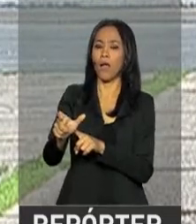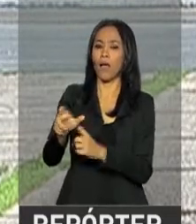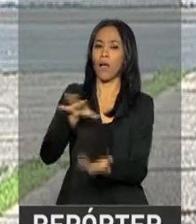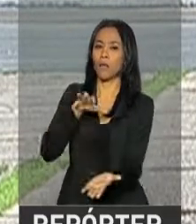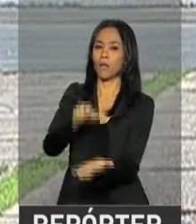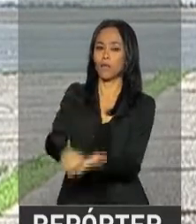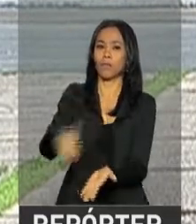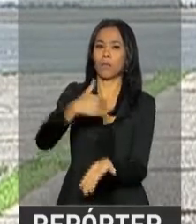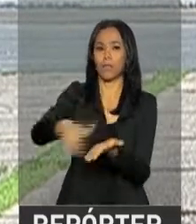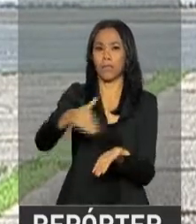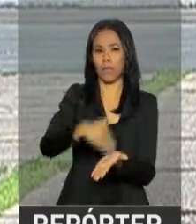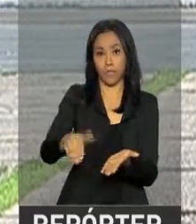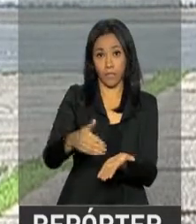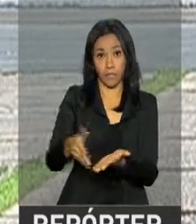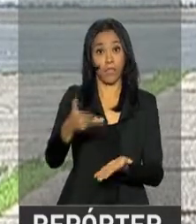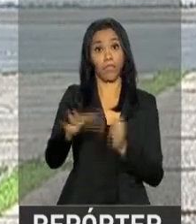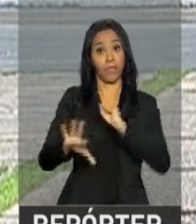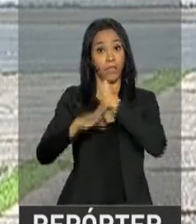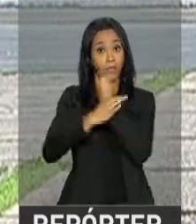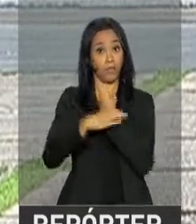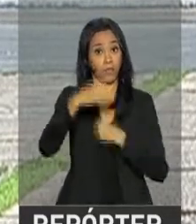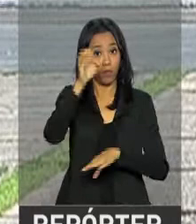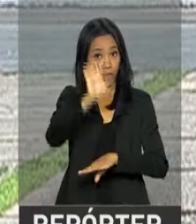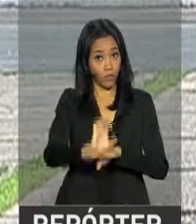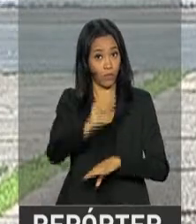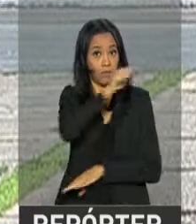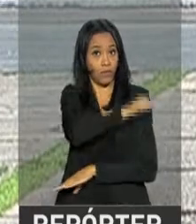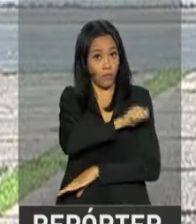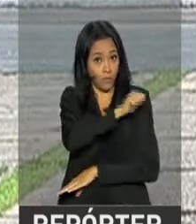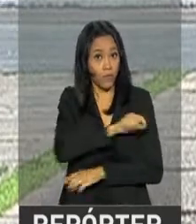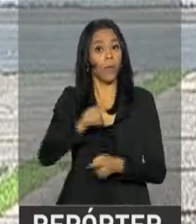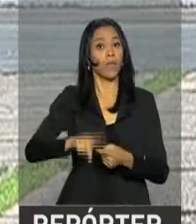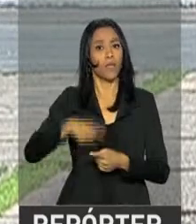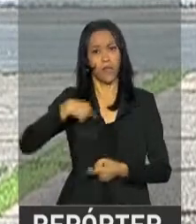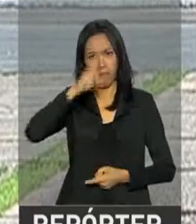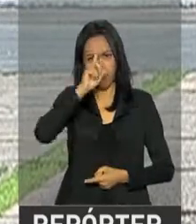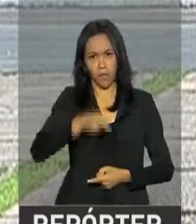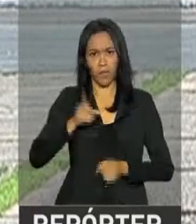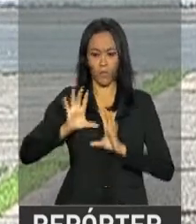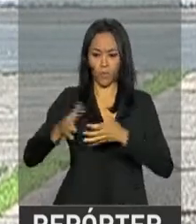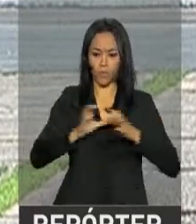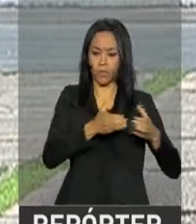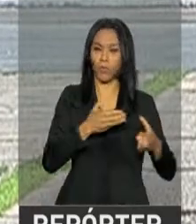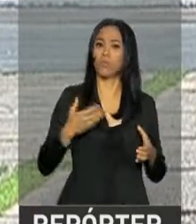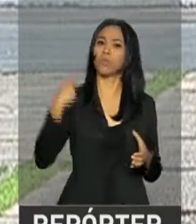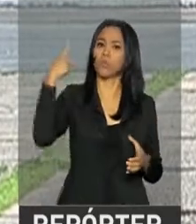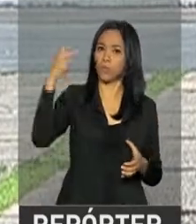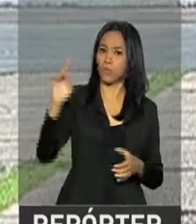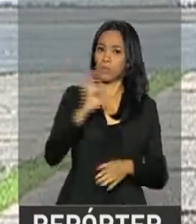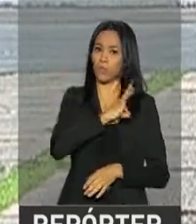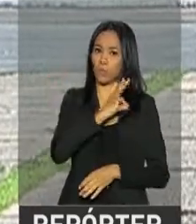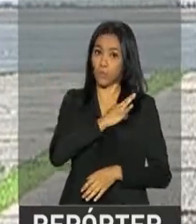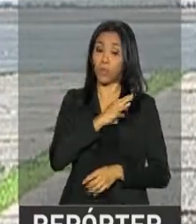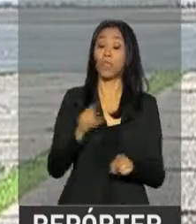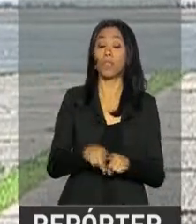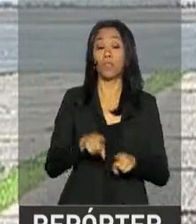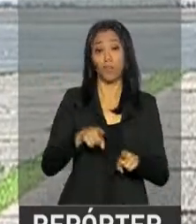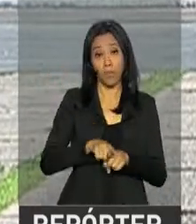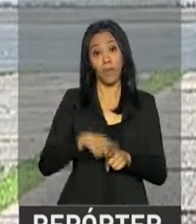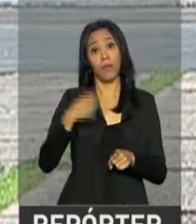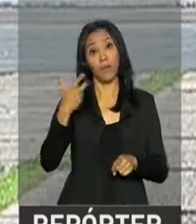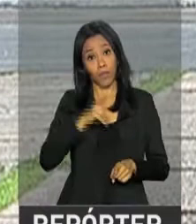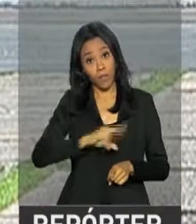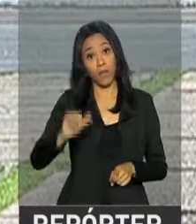pública do rio de janeiro passa assim a comandar as polícias civil e militar além do corpo de bombeiros do estado e das forças militares